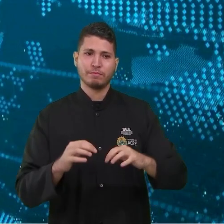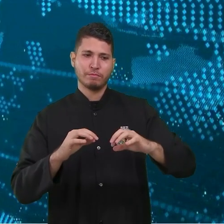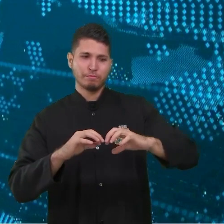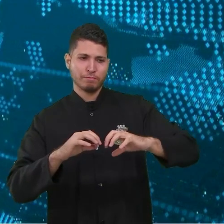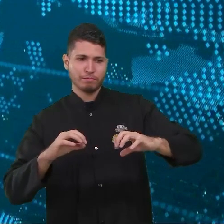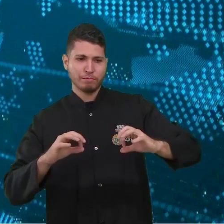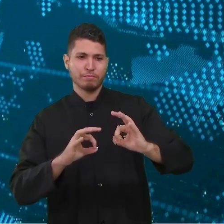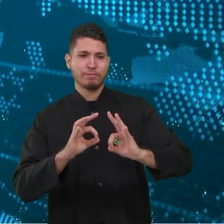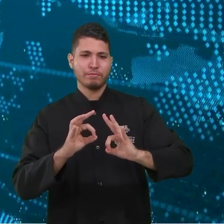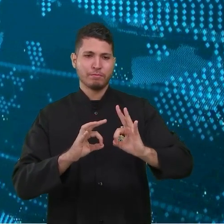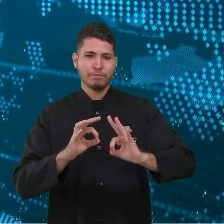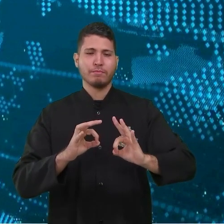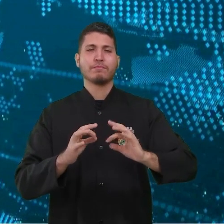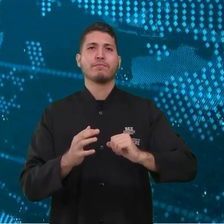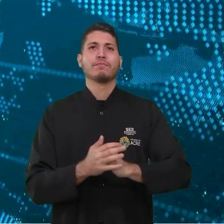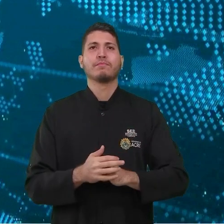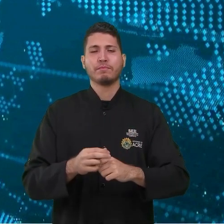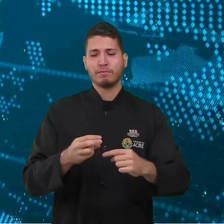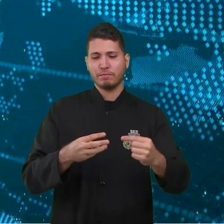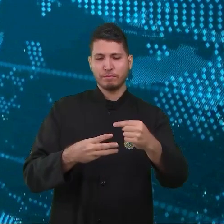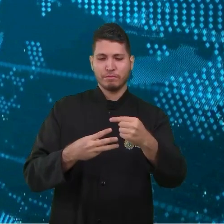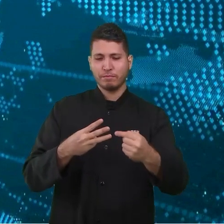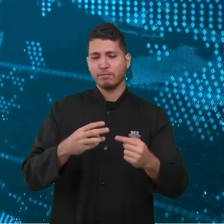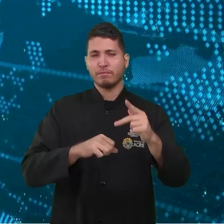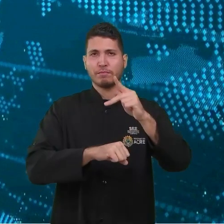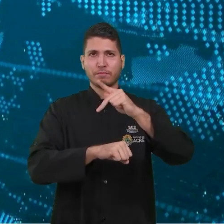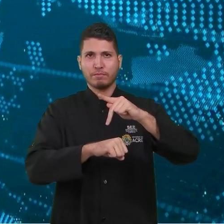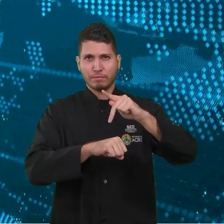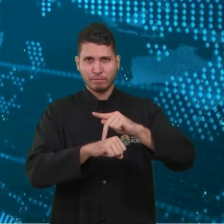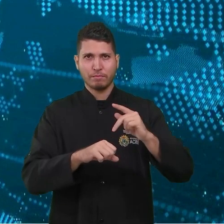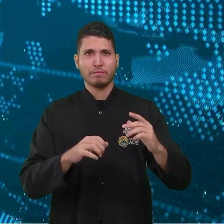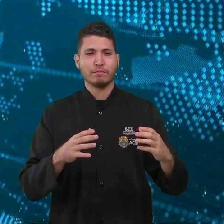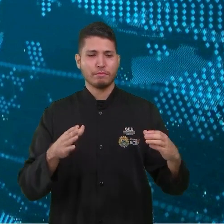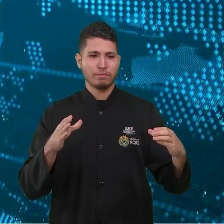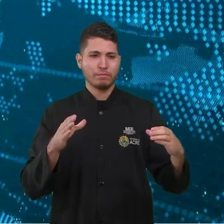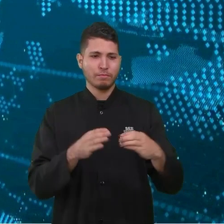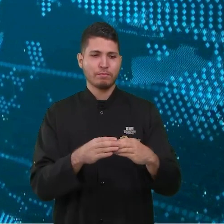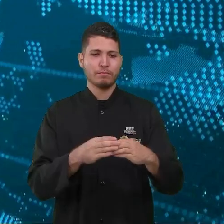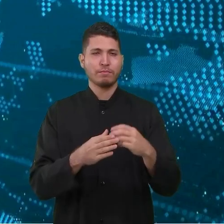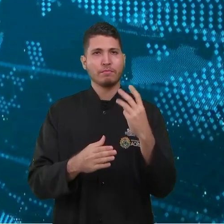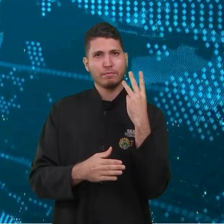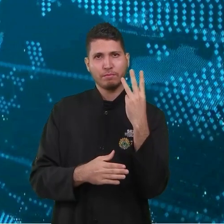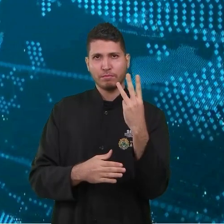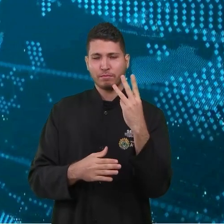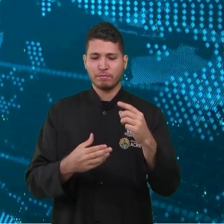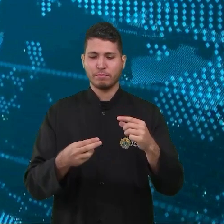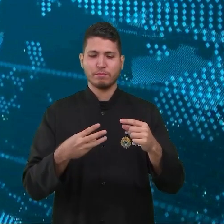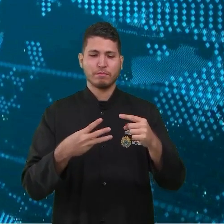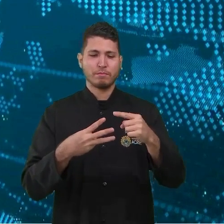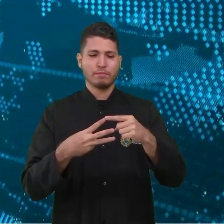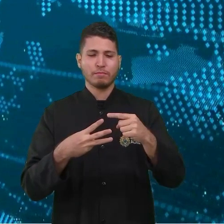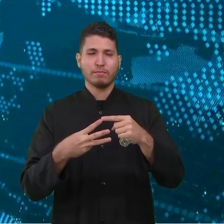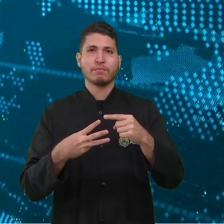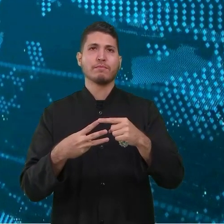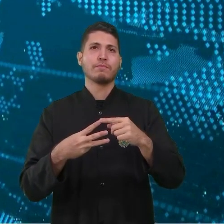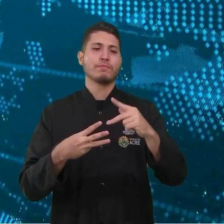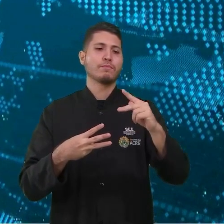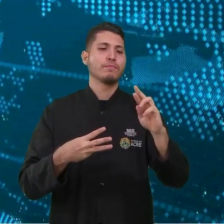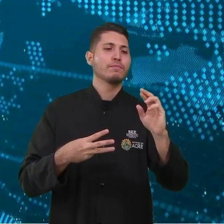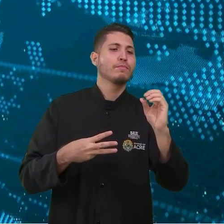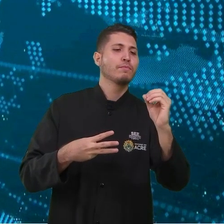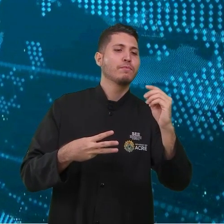que separa os países em três grandes grupos. São eles: países